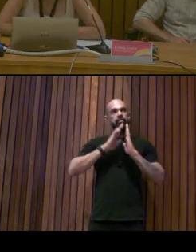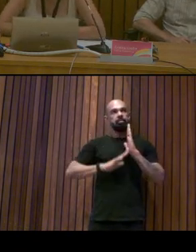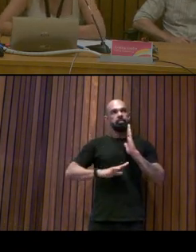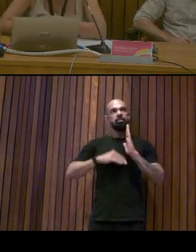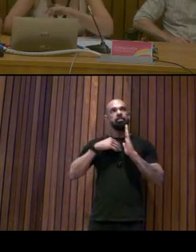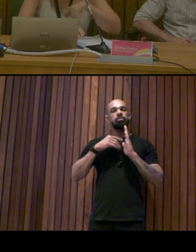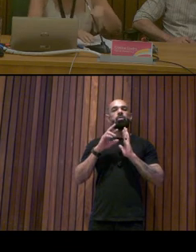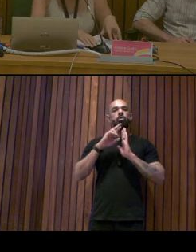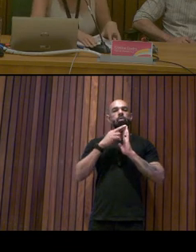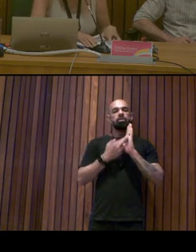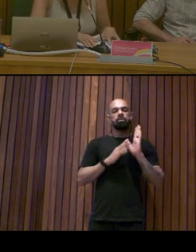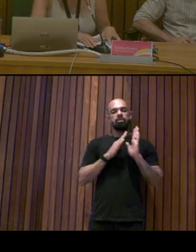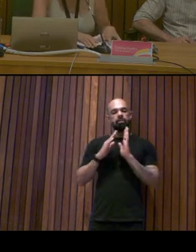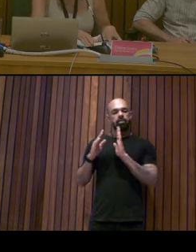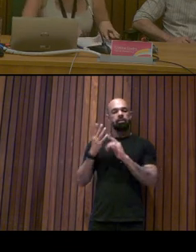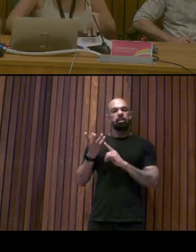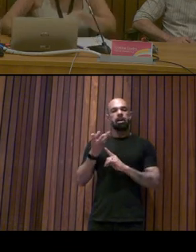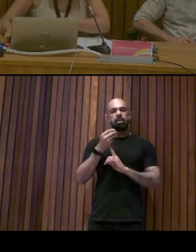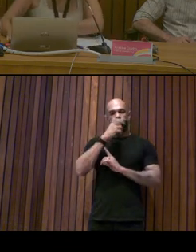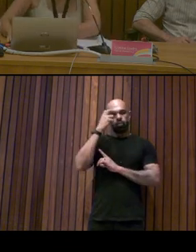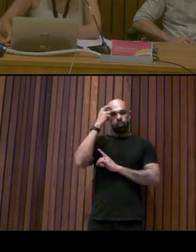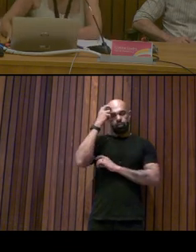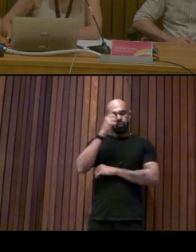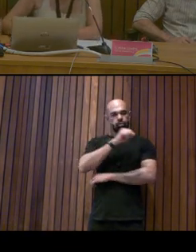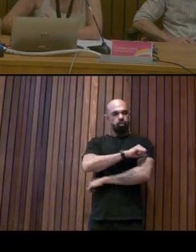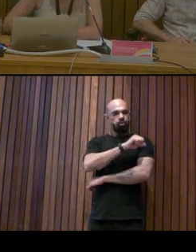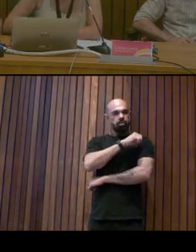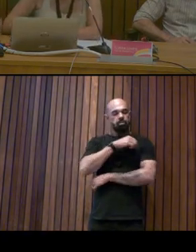Rio de Janeiro, por mim organizado.